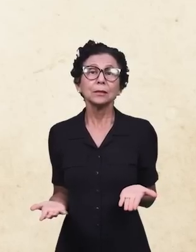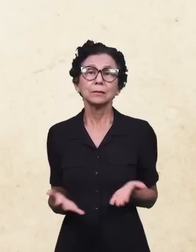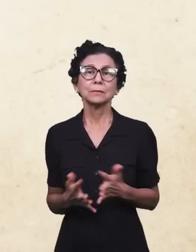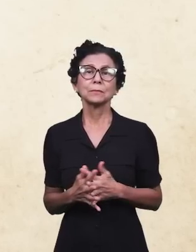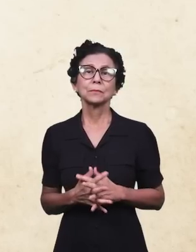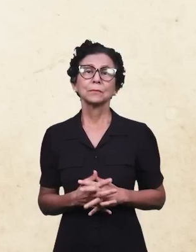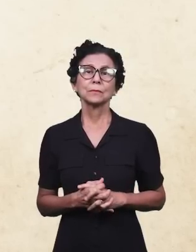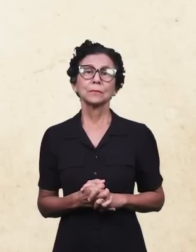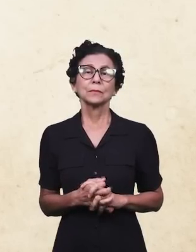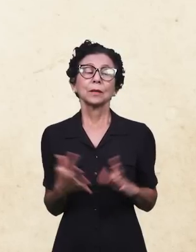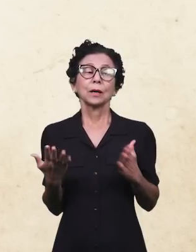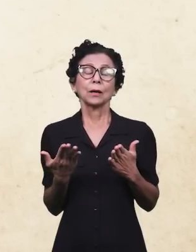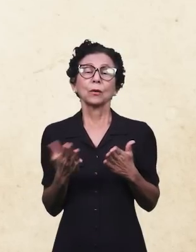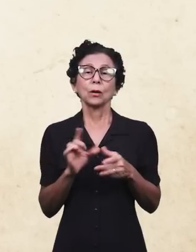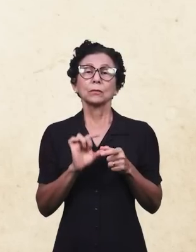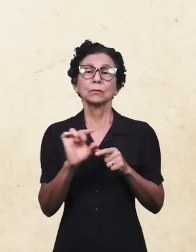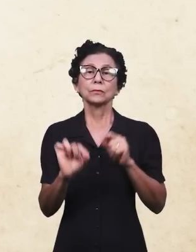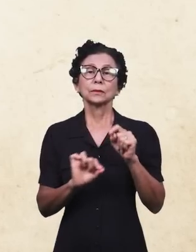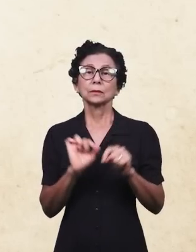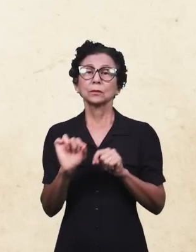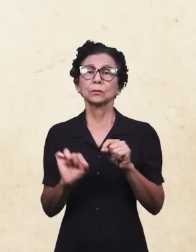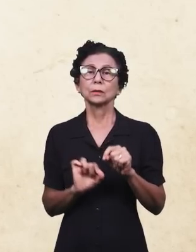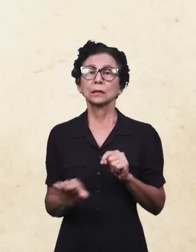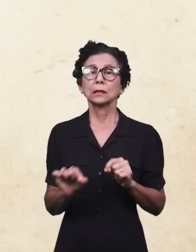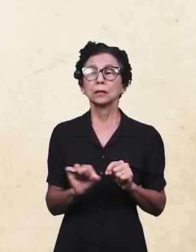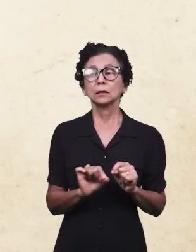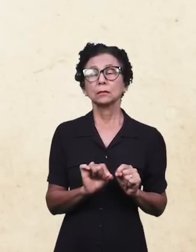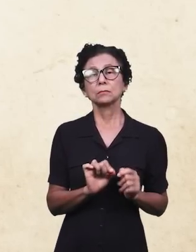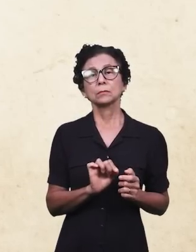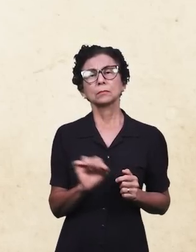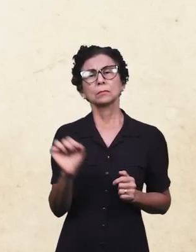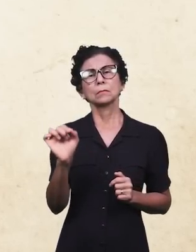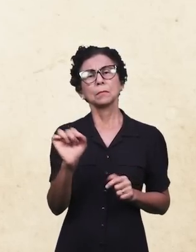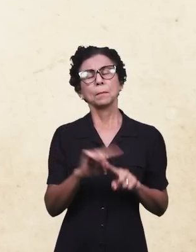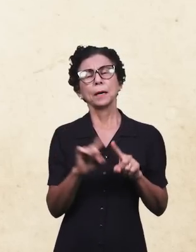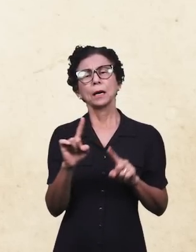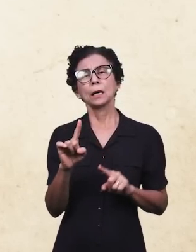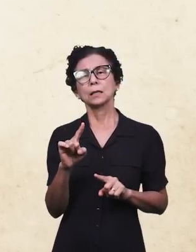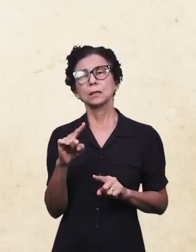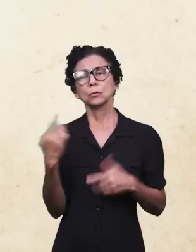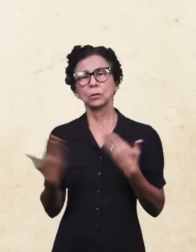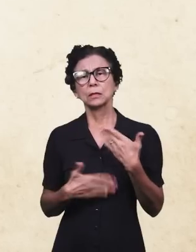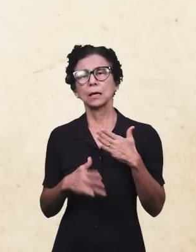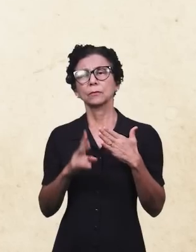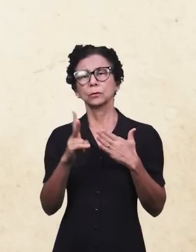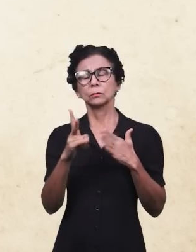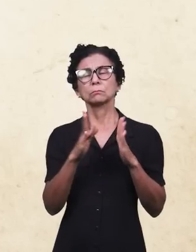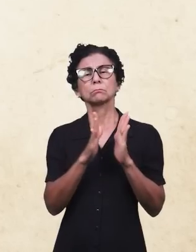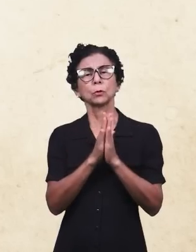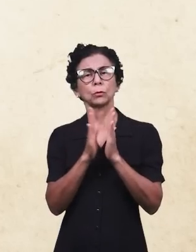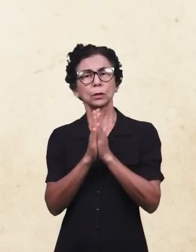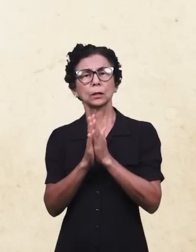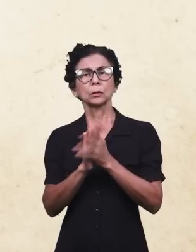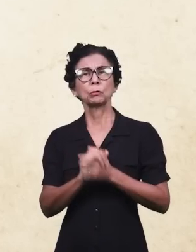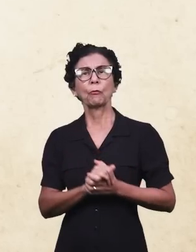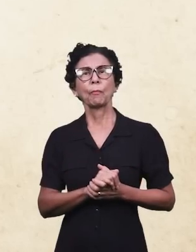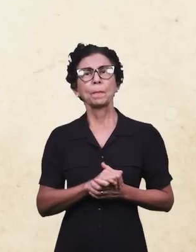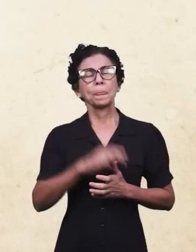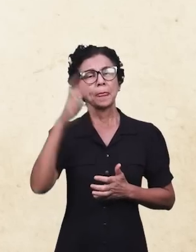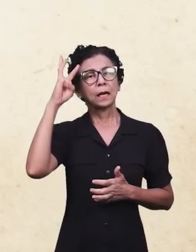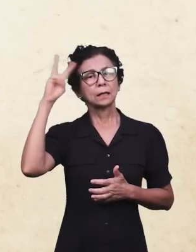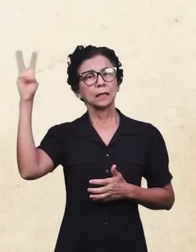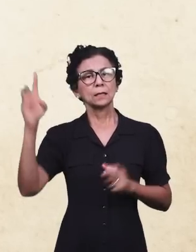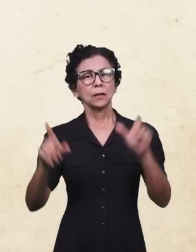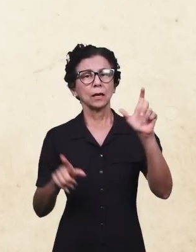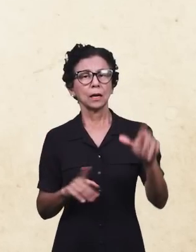ajuda dos irmãos, a oração dos irmãos, todo mundo orando. E eu tive uma grande bênção que terça-feira eles me ligaram e falaram que eu